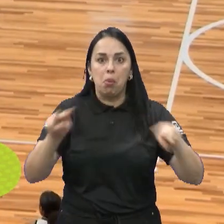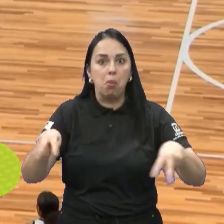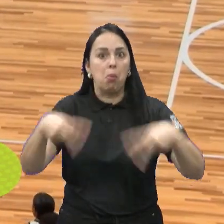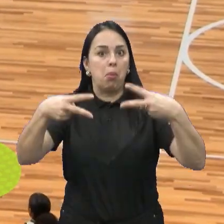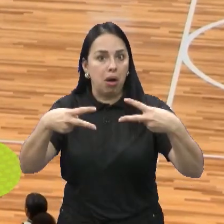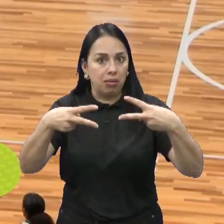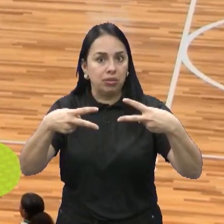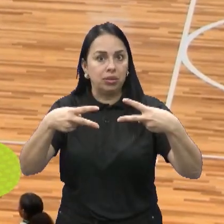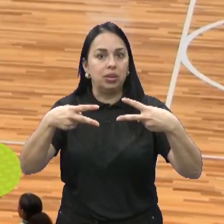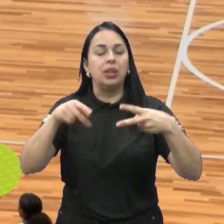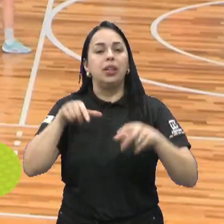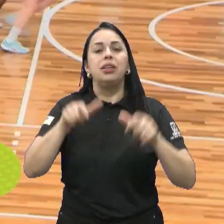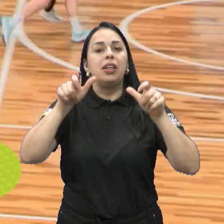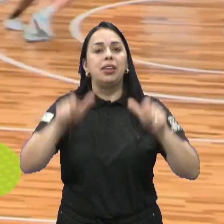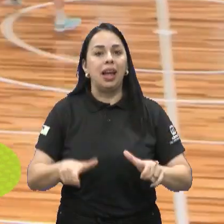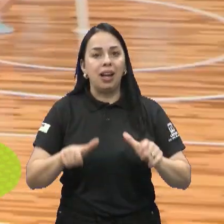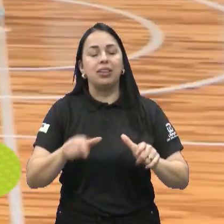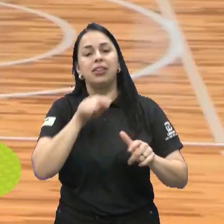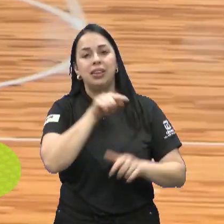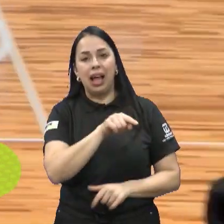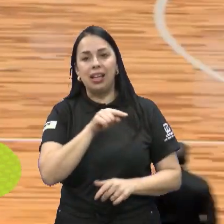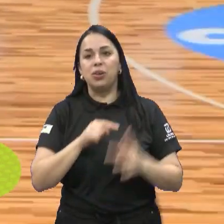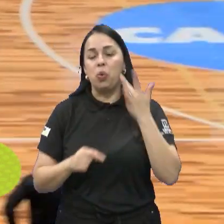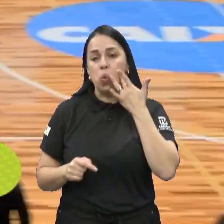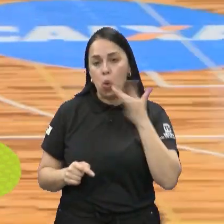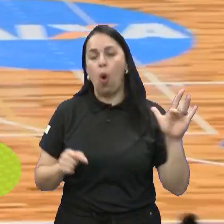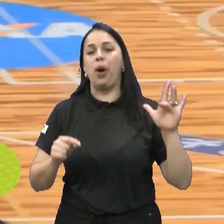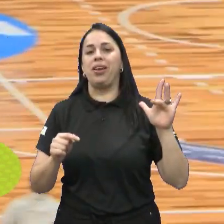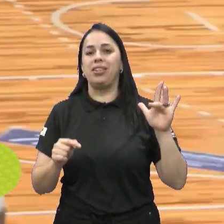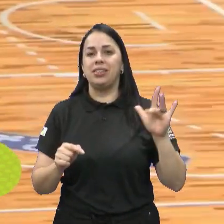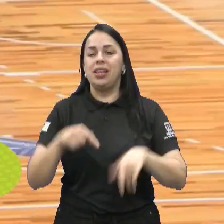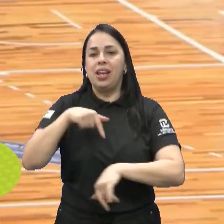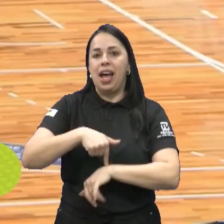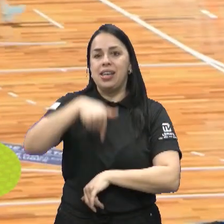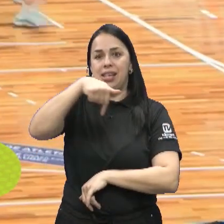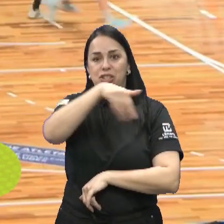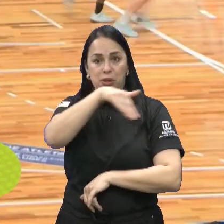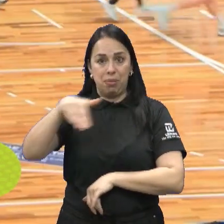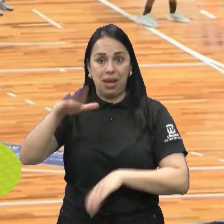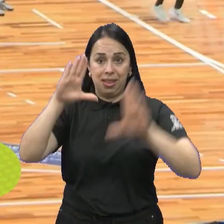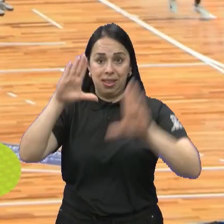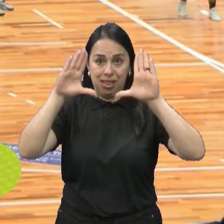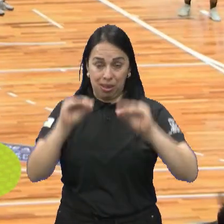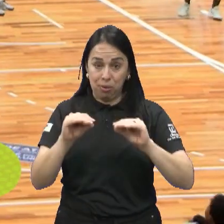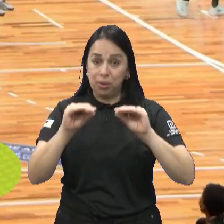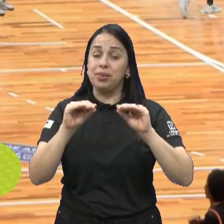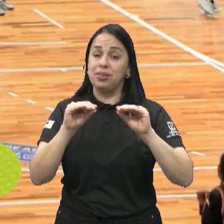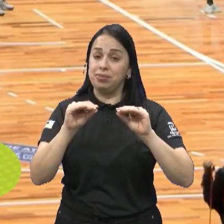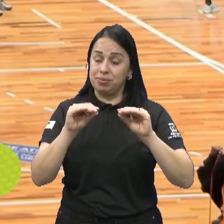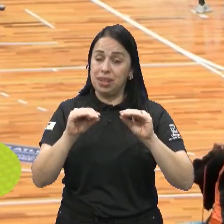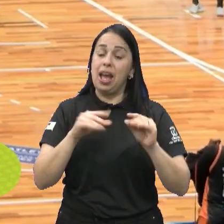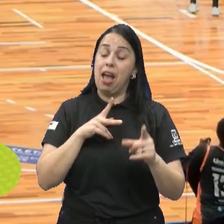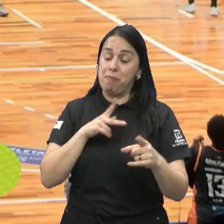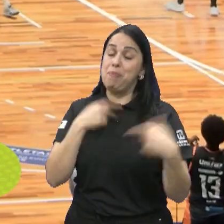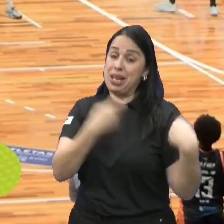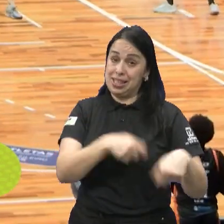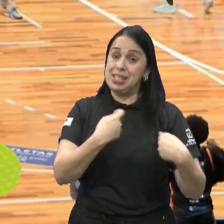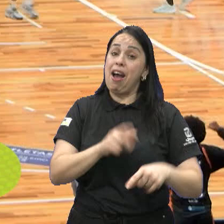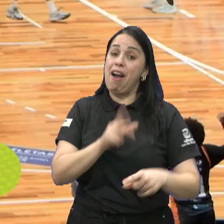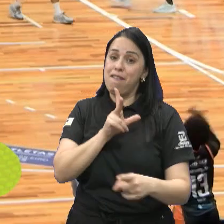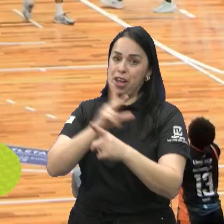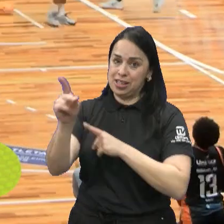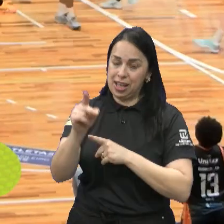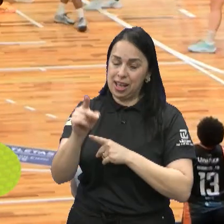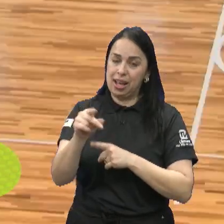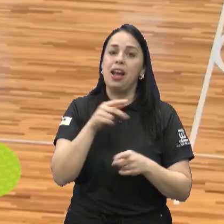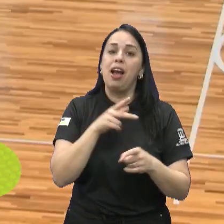bola sobe no ginásio Monstrinho, lá em Ourinhos, às 7h30 da noite. Para o Ourinhos é vencer e vencer para obrigar,